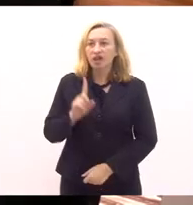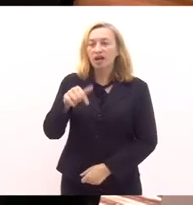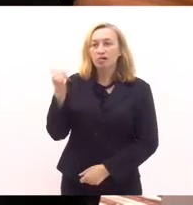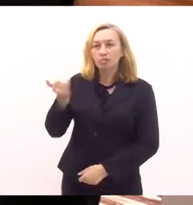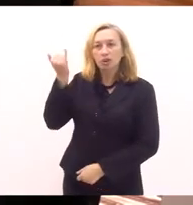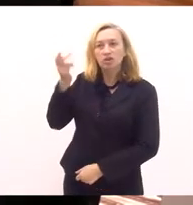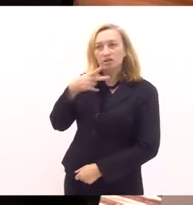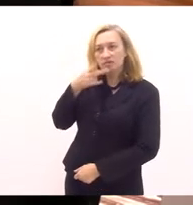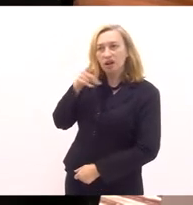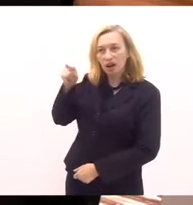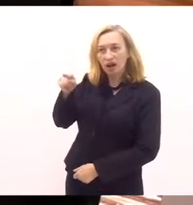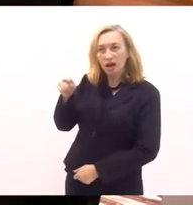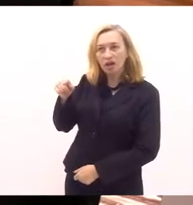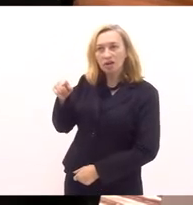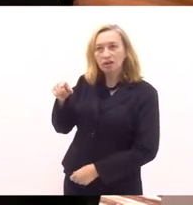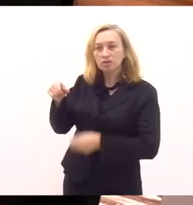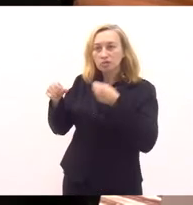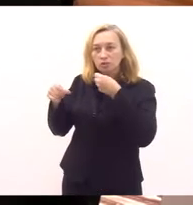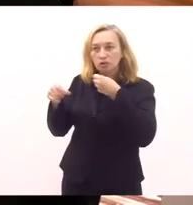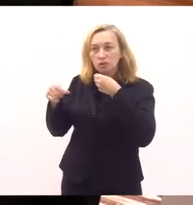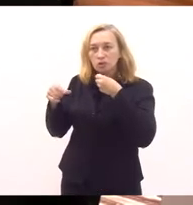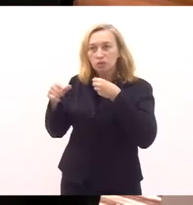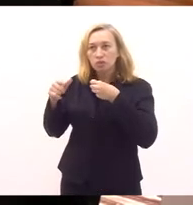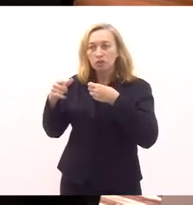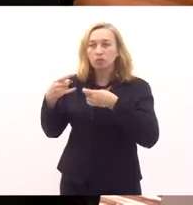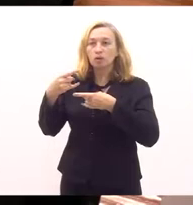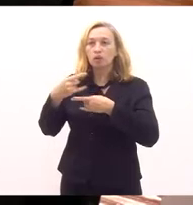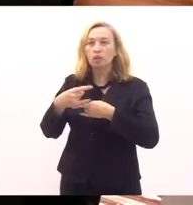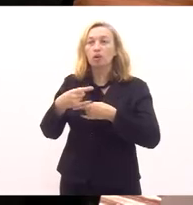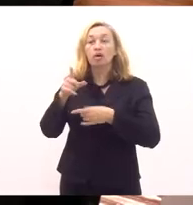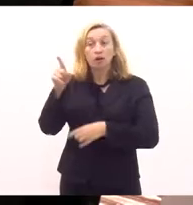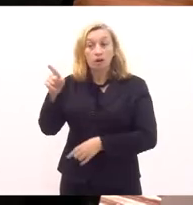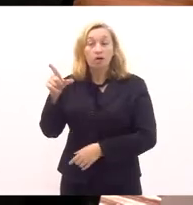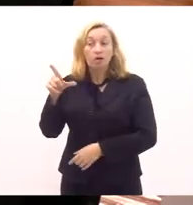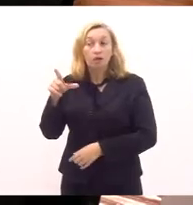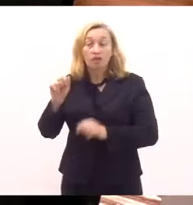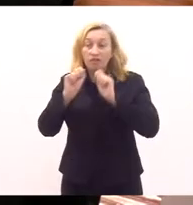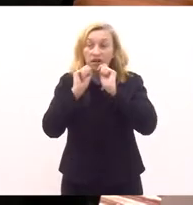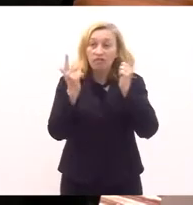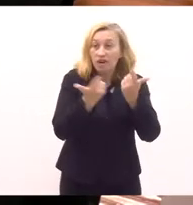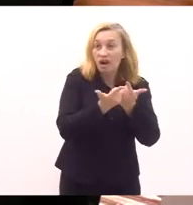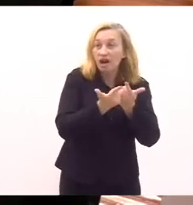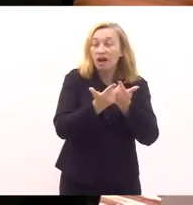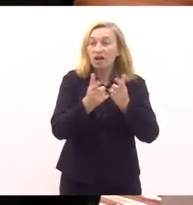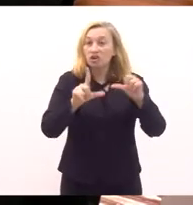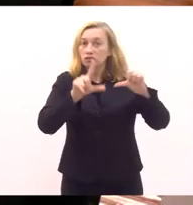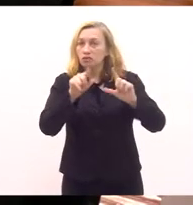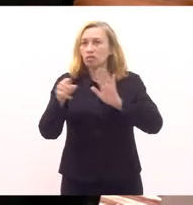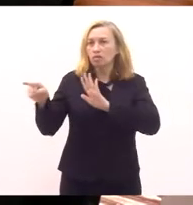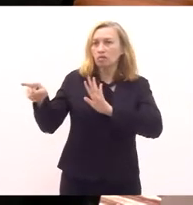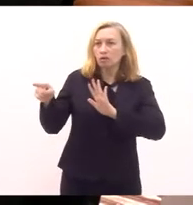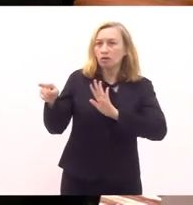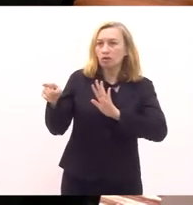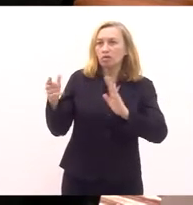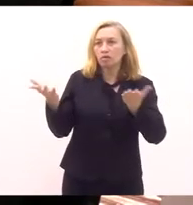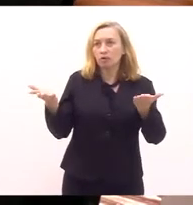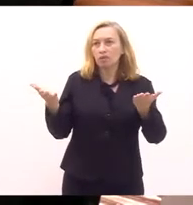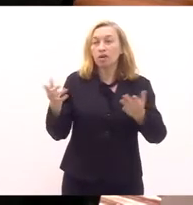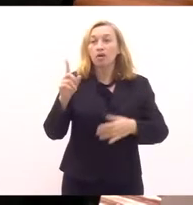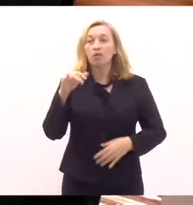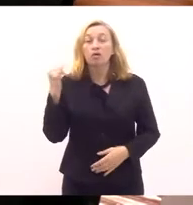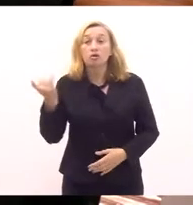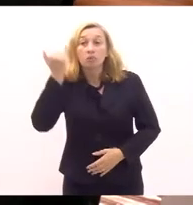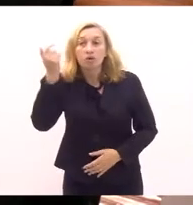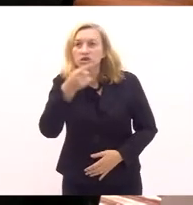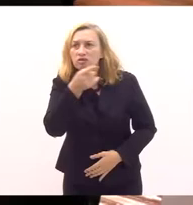falar no microfone, porque a gente está com a transmissão na TV Alerj. E tenha. É importante. Alô? Tá. O importante